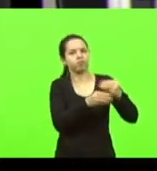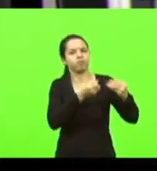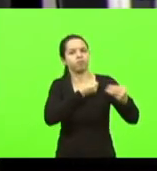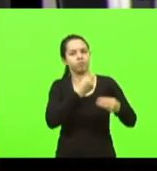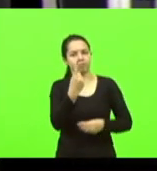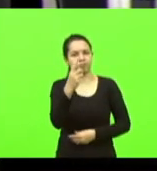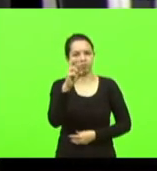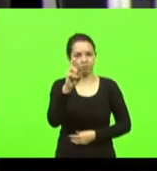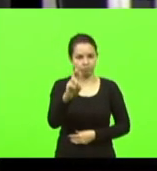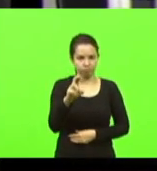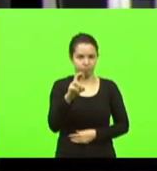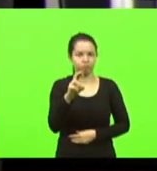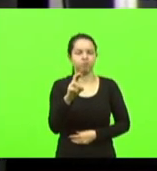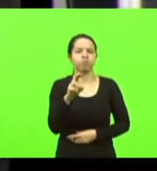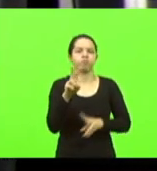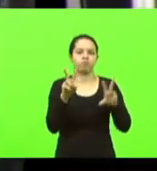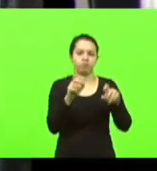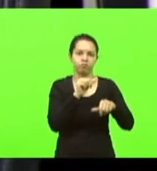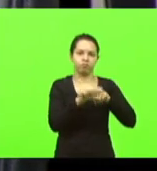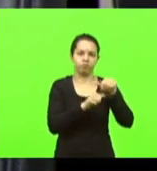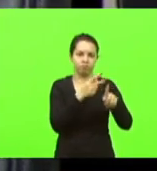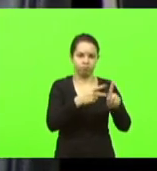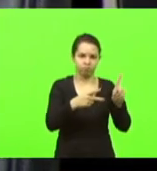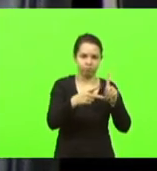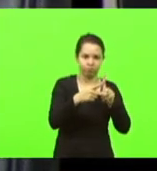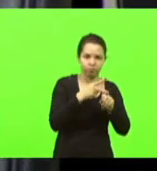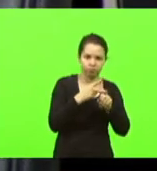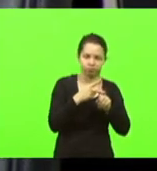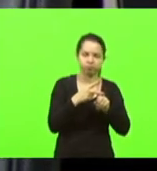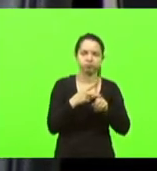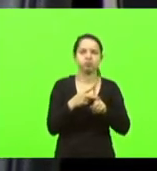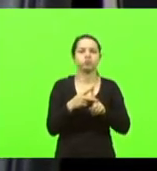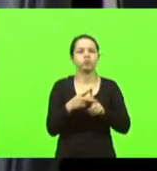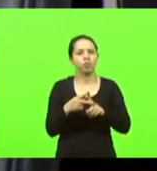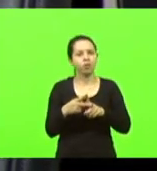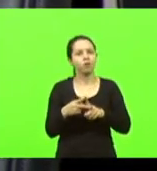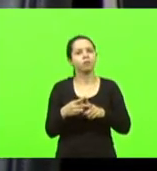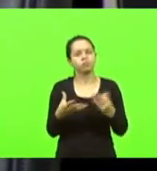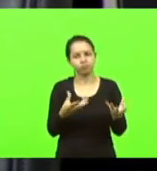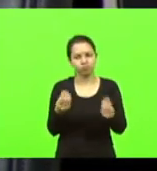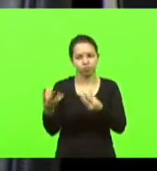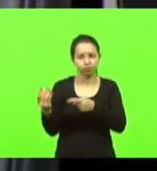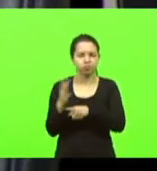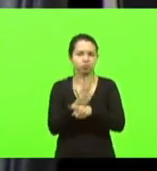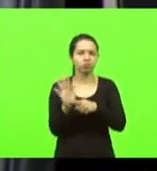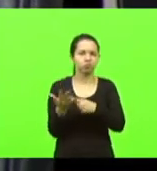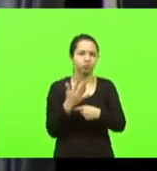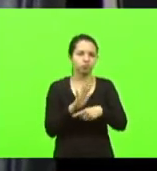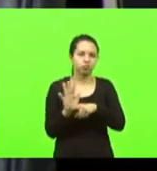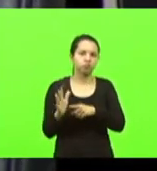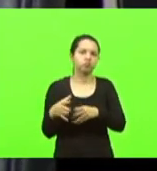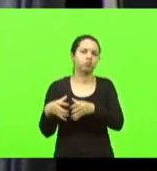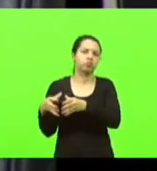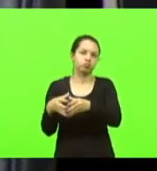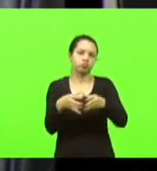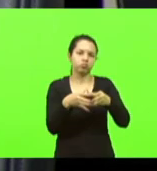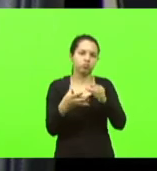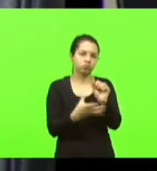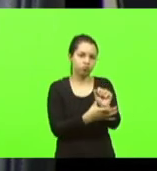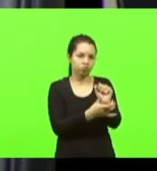essa reforma da Previdência construída aqui com várias mãos dos setores de segurança